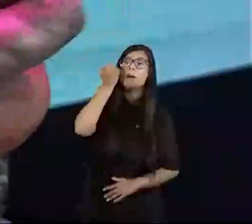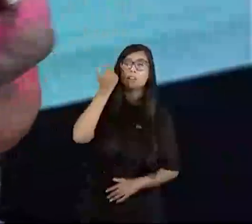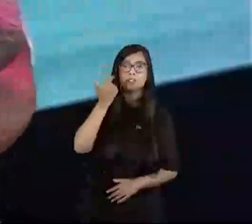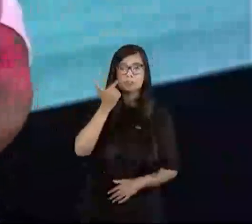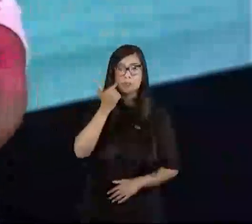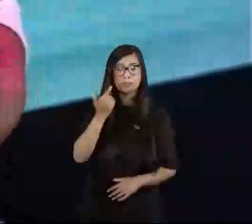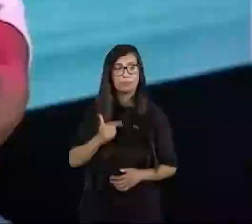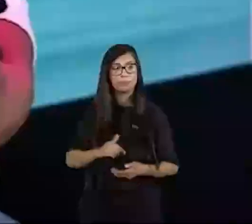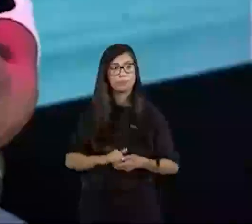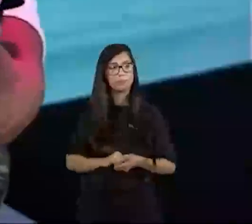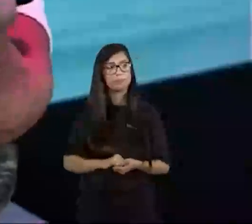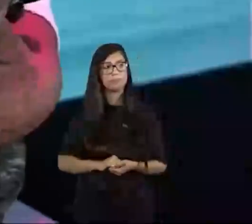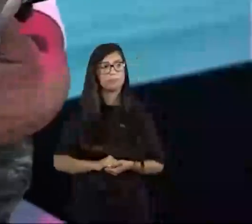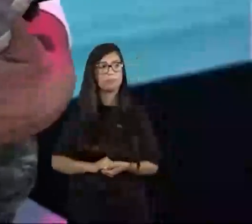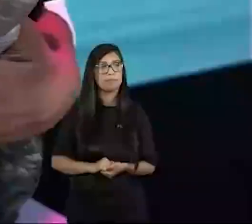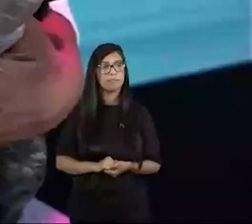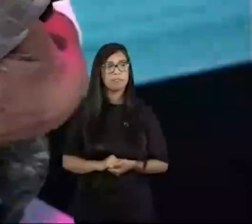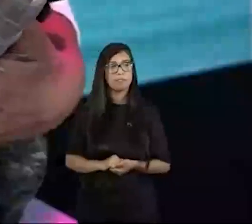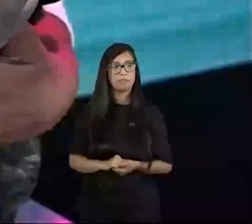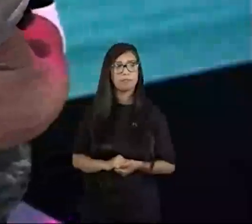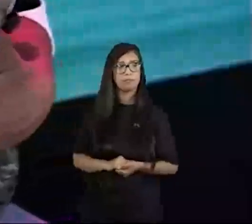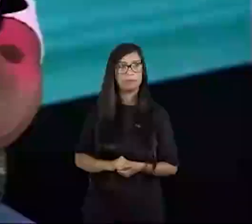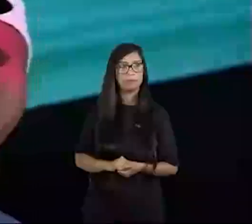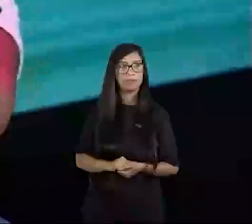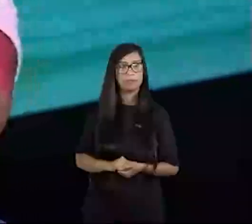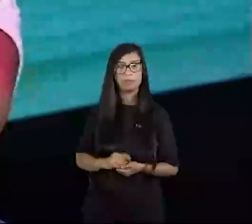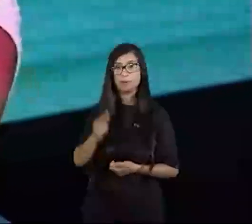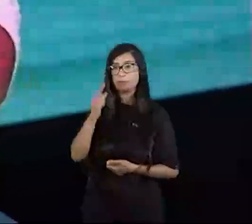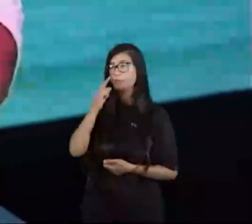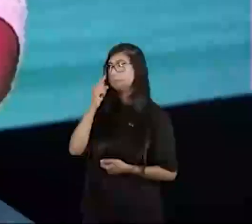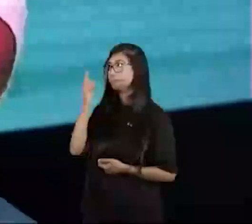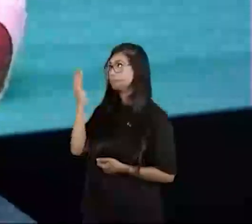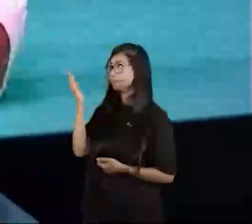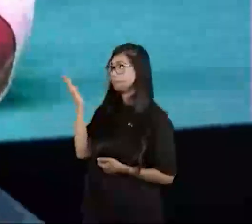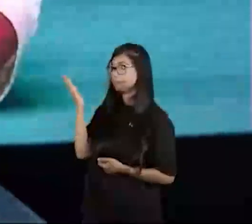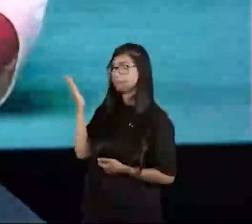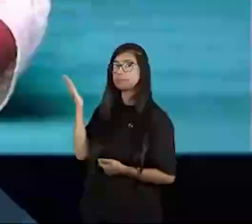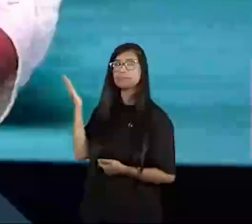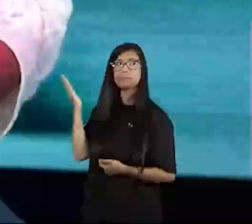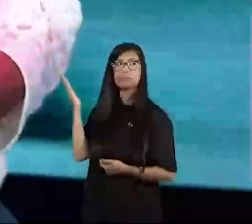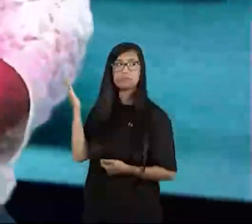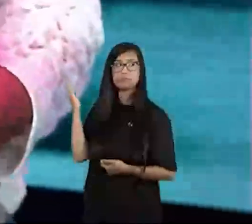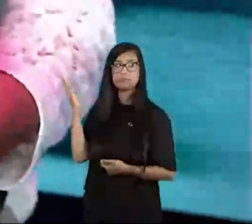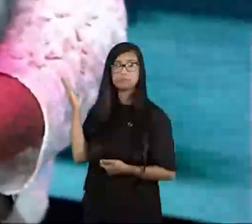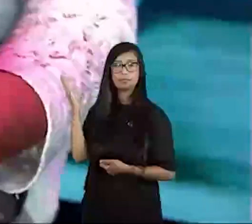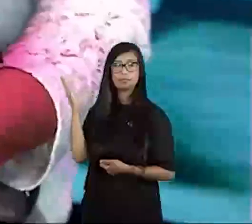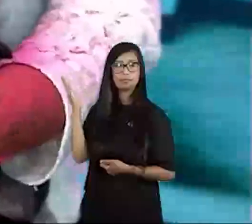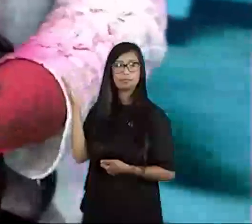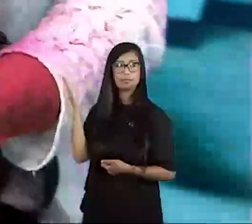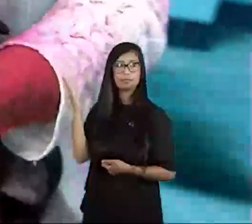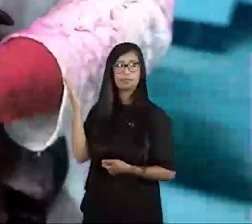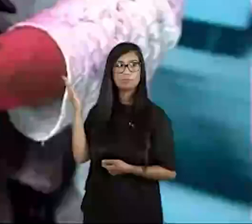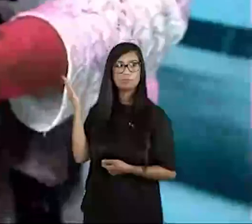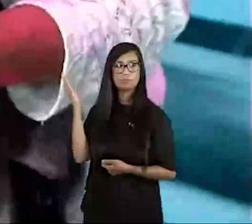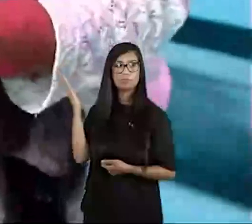então nós vamos executar uma coleta da dobra facial. Então eu venho com a haste flexível,